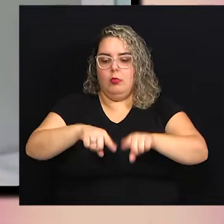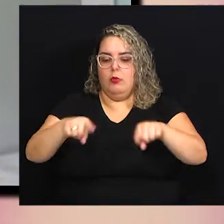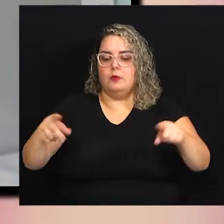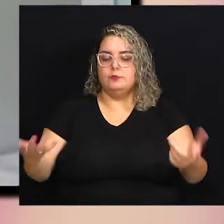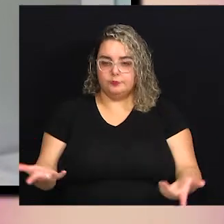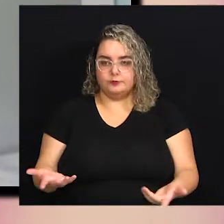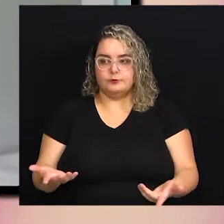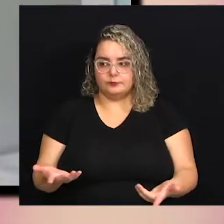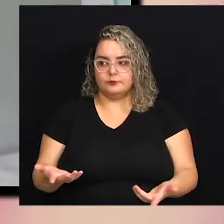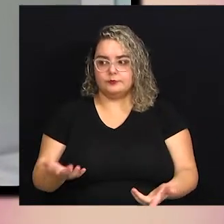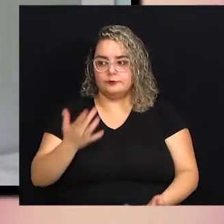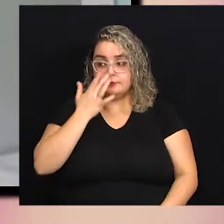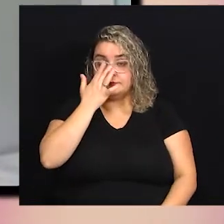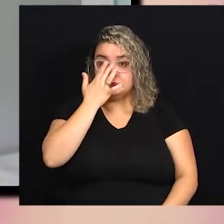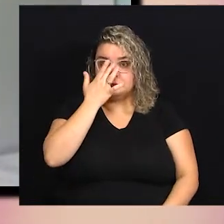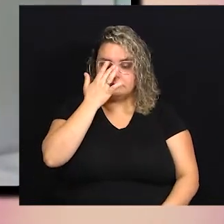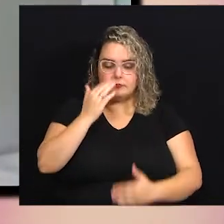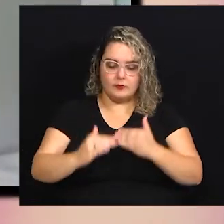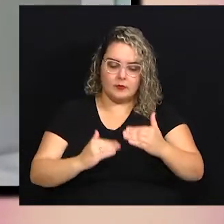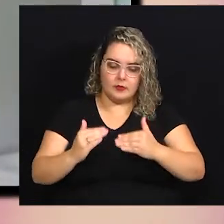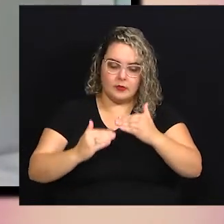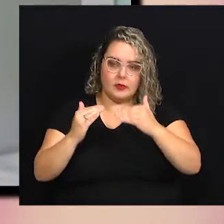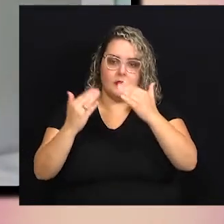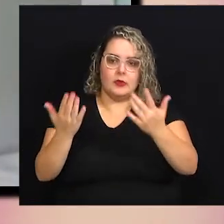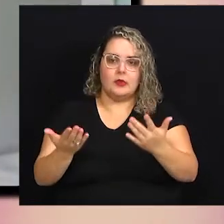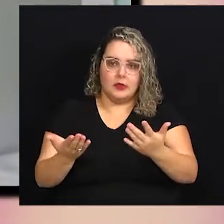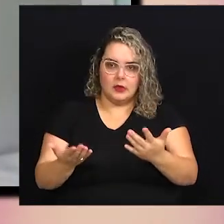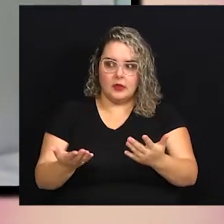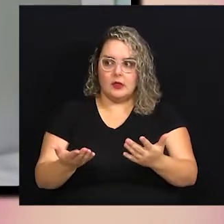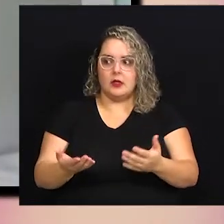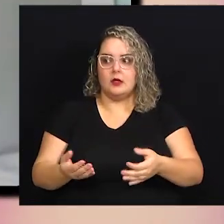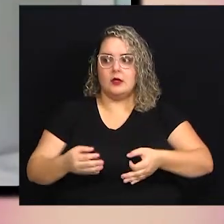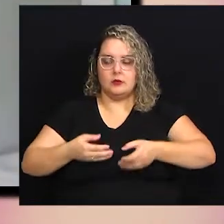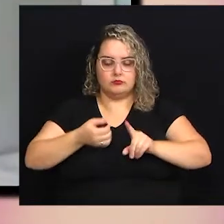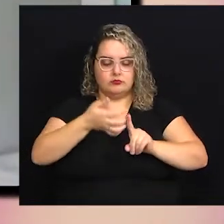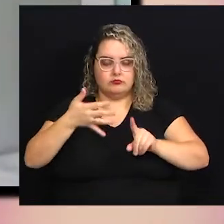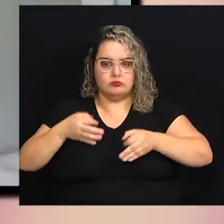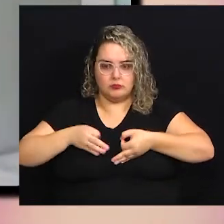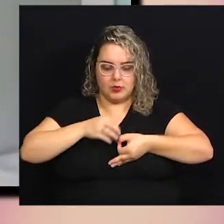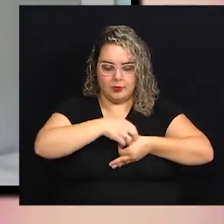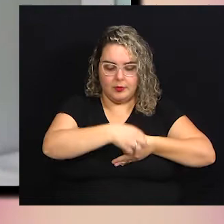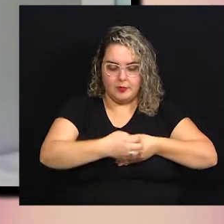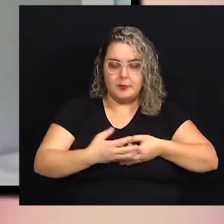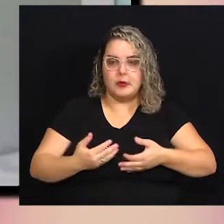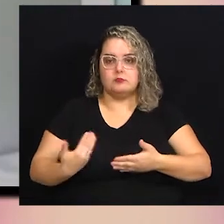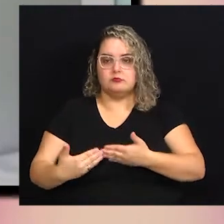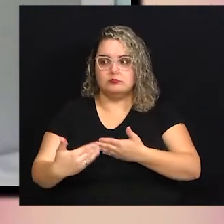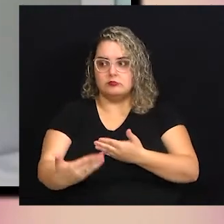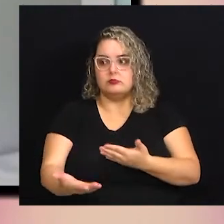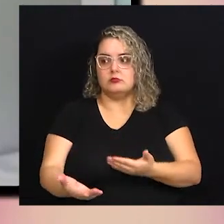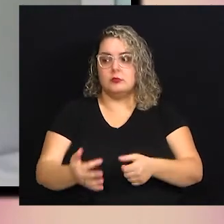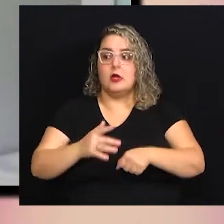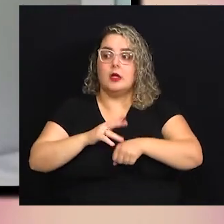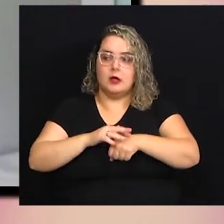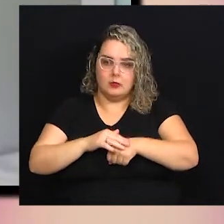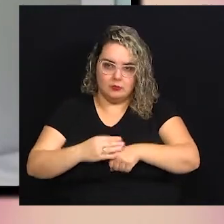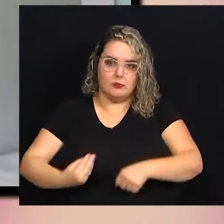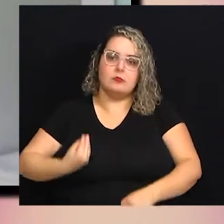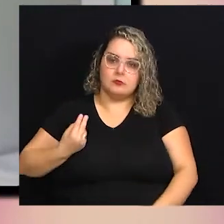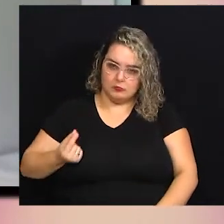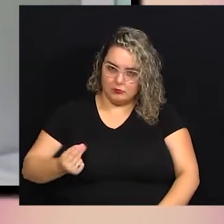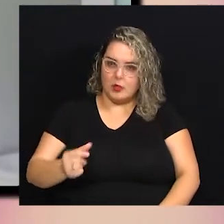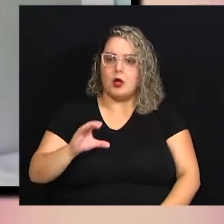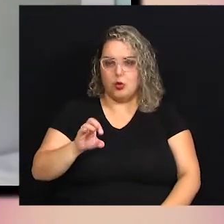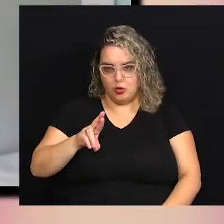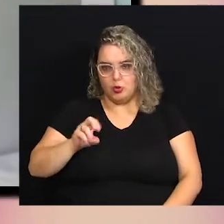grande variabilidade em relação à evolução, né, da síndrome de ovário policístico ao longo do tempo, mas é uma doença da